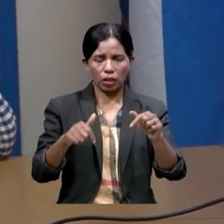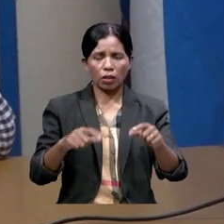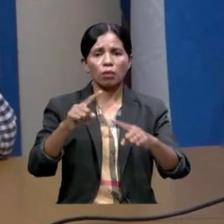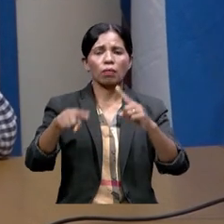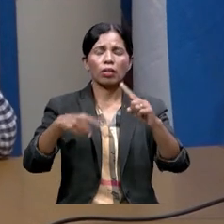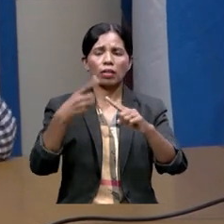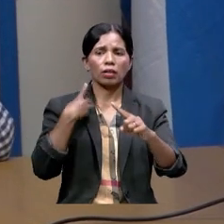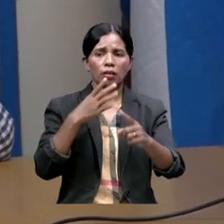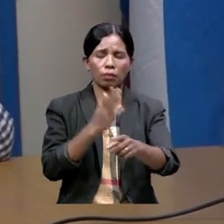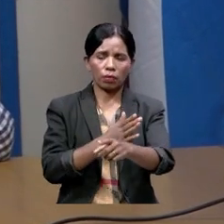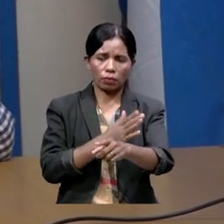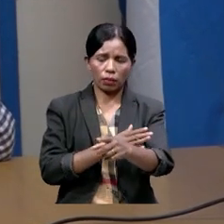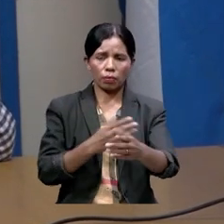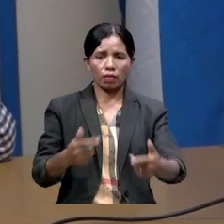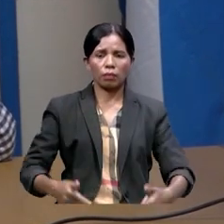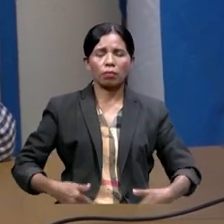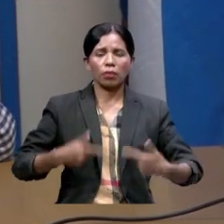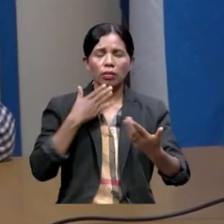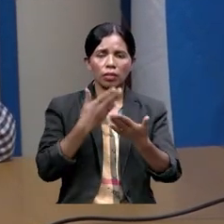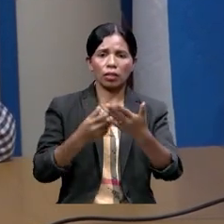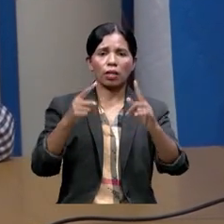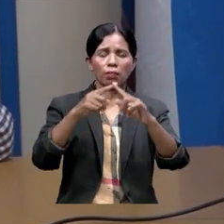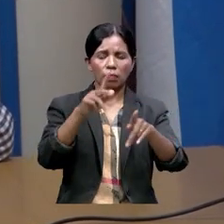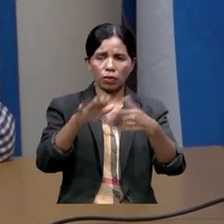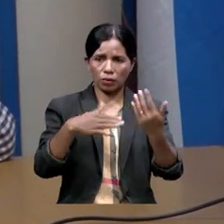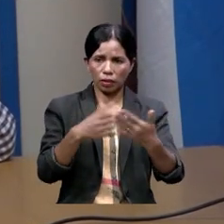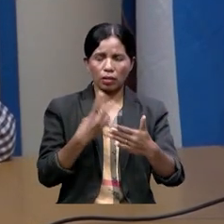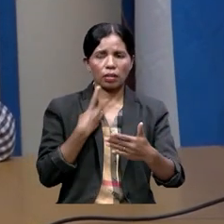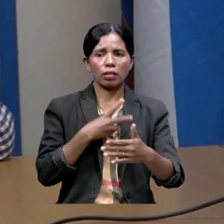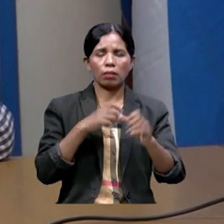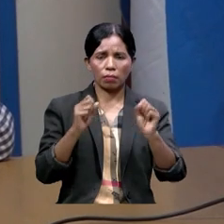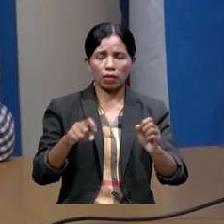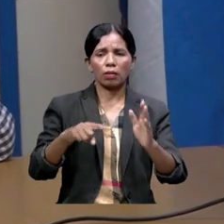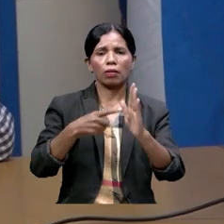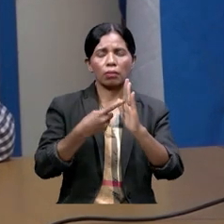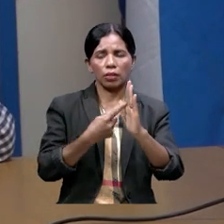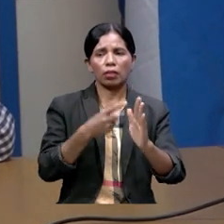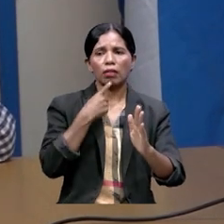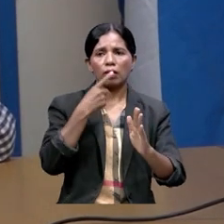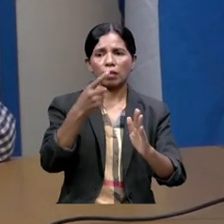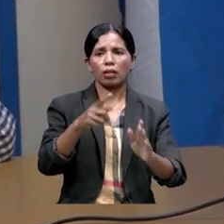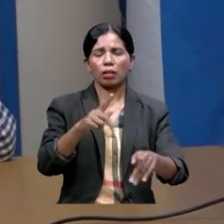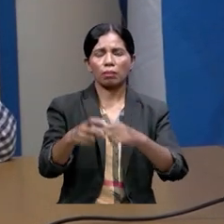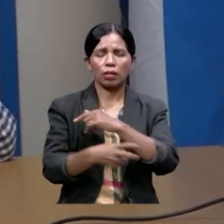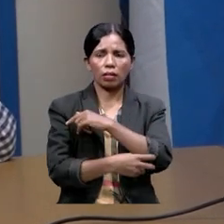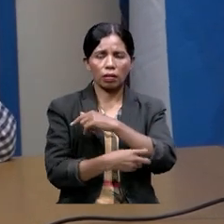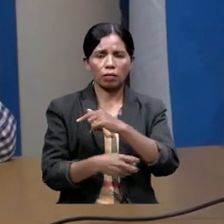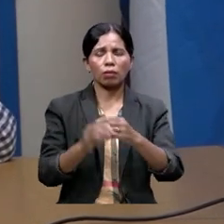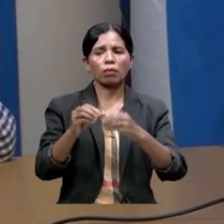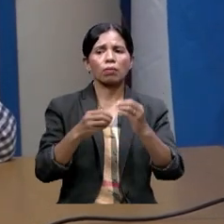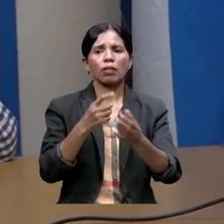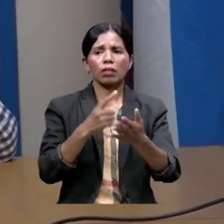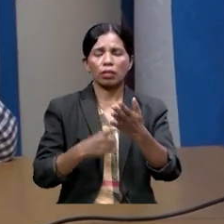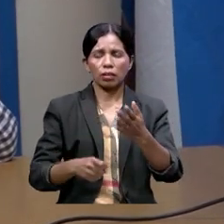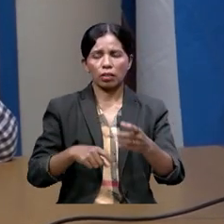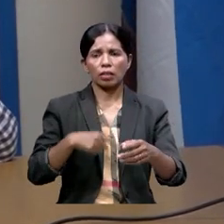ita promove muris dia bain maho tutu. Ita mos bele hahu atu de hangka ta ema naok malu basaida. Se ho tutu iha